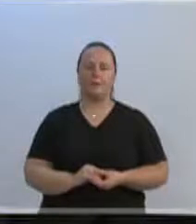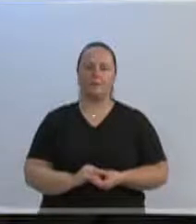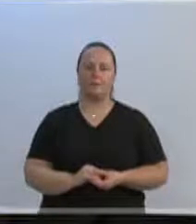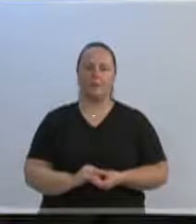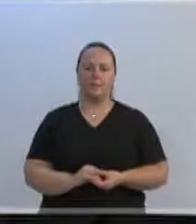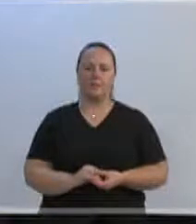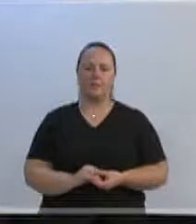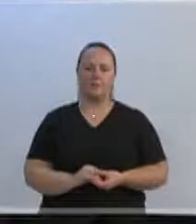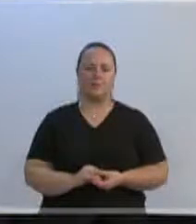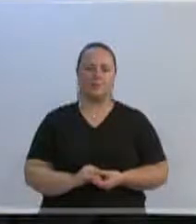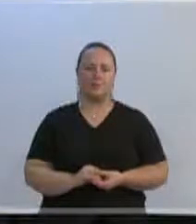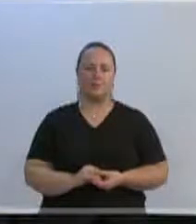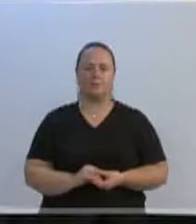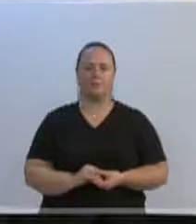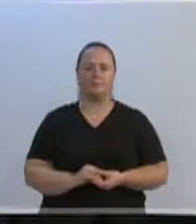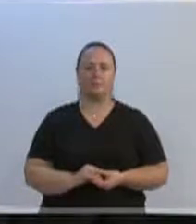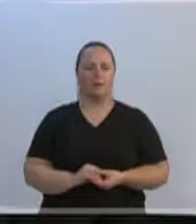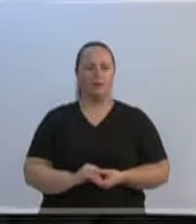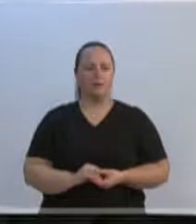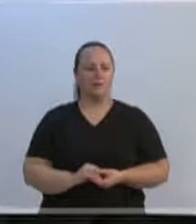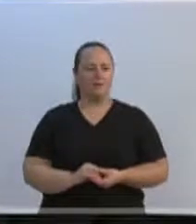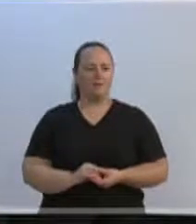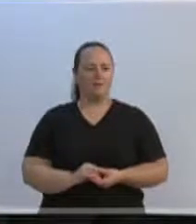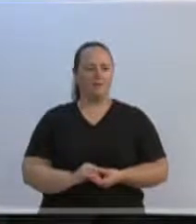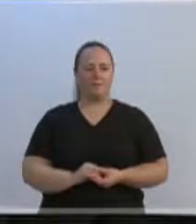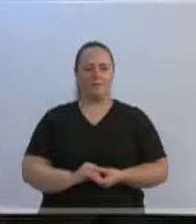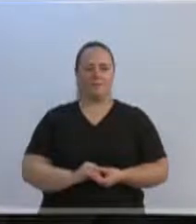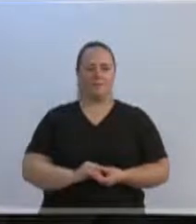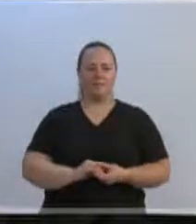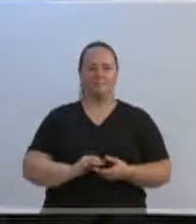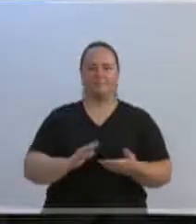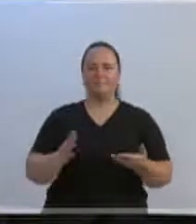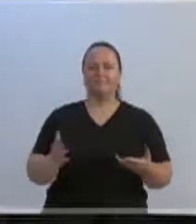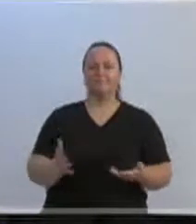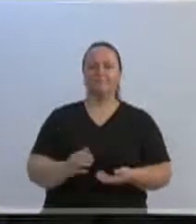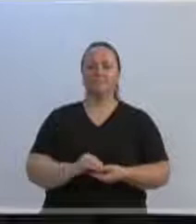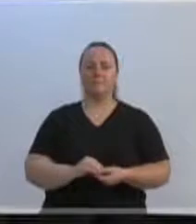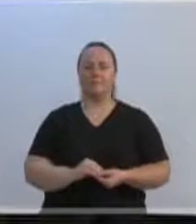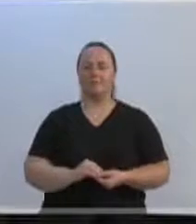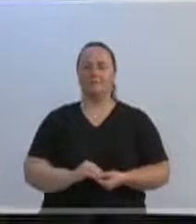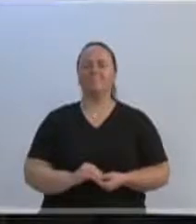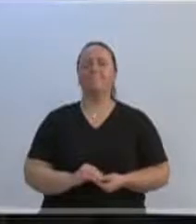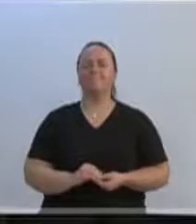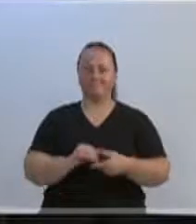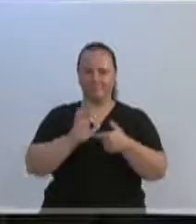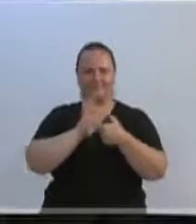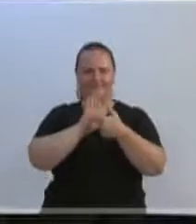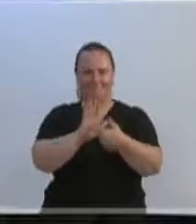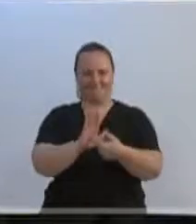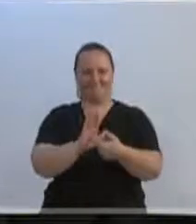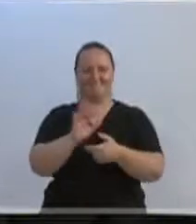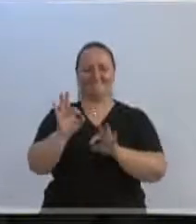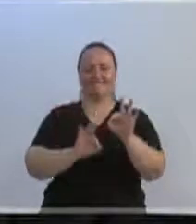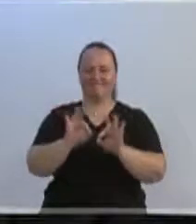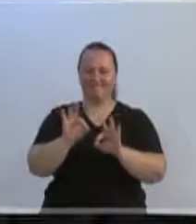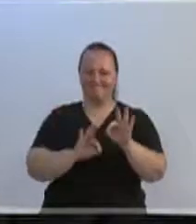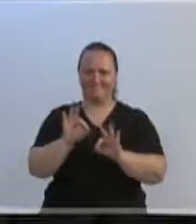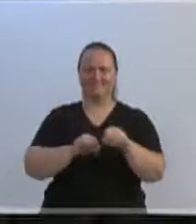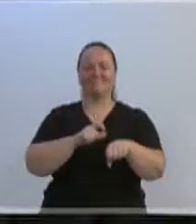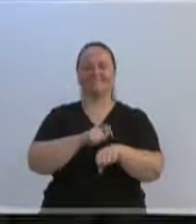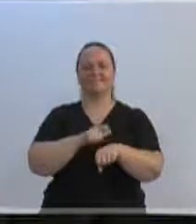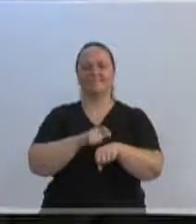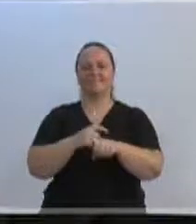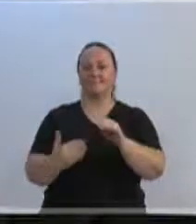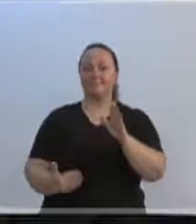presidente da aps intercultural brasil como em blumenau que fará apresentação da organização sérgio responde o tempo de